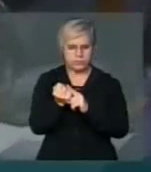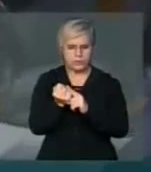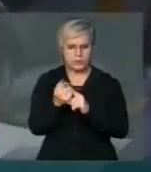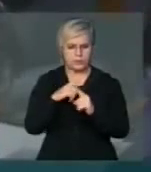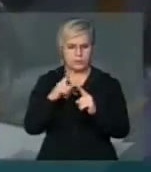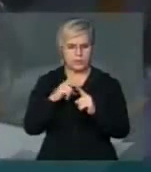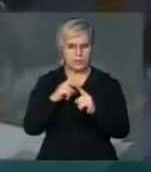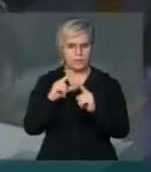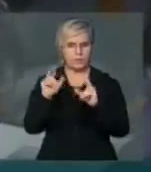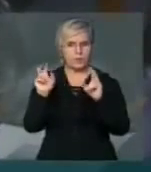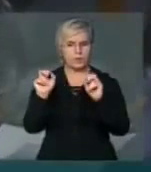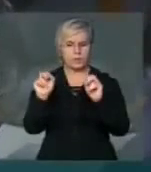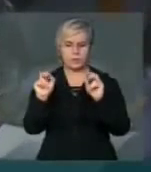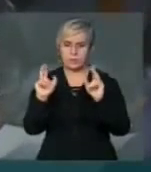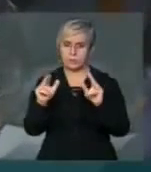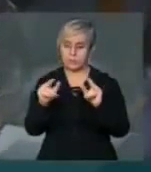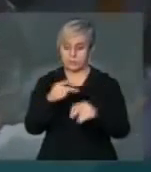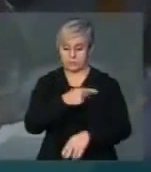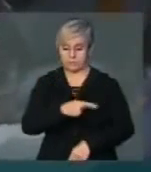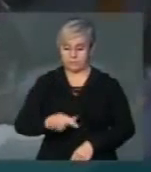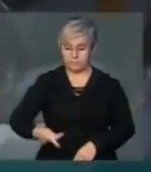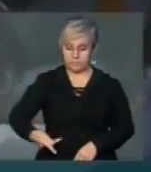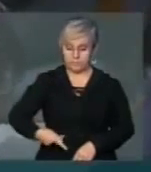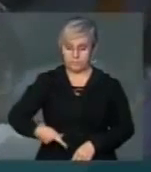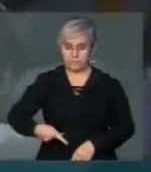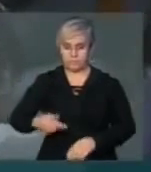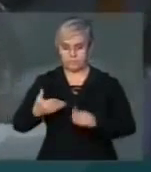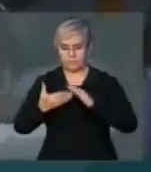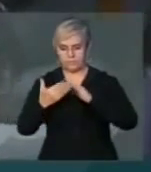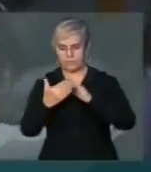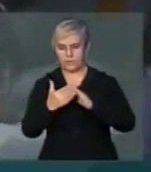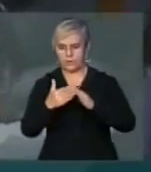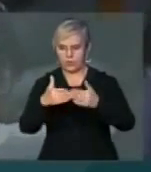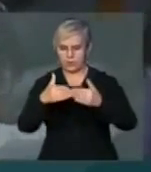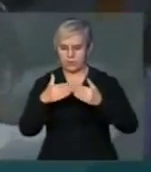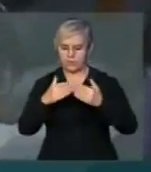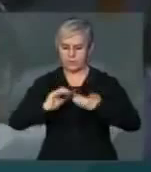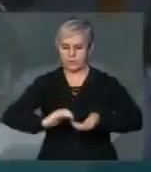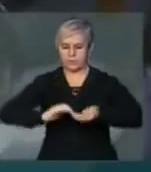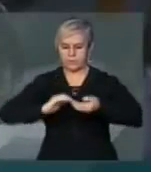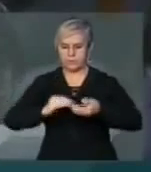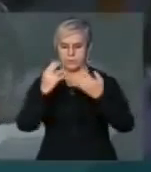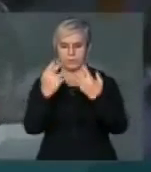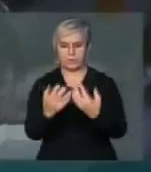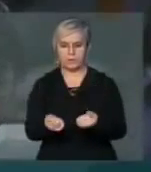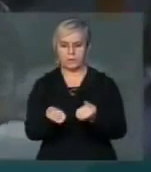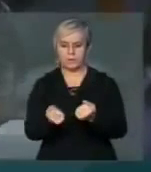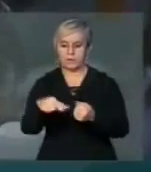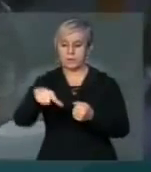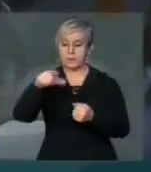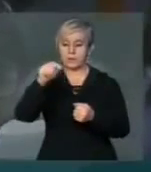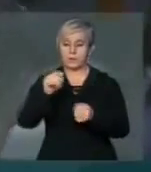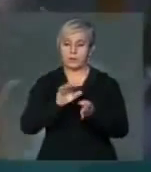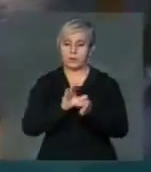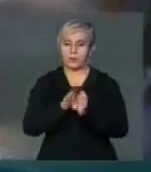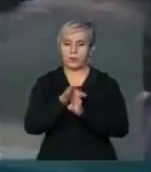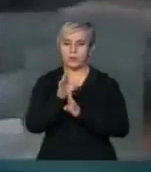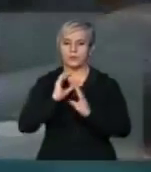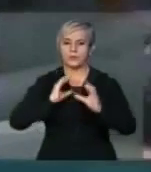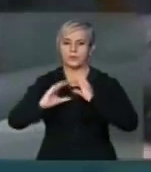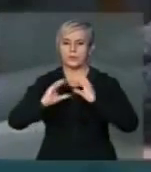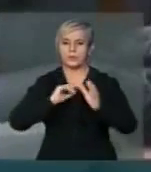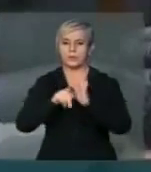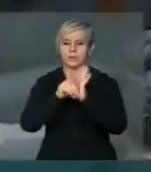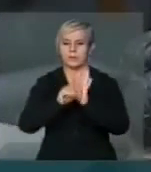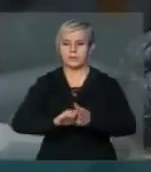seguintes termos: a presidência submete à homologação do Congresso Nacional as indicações ao Conselho de Comunicação do